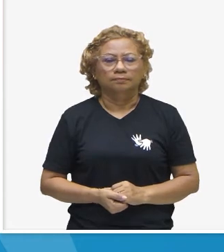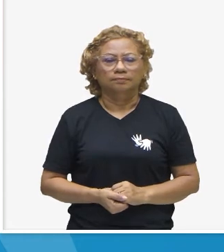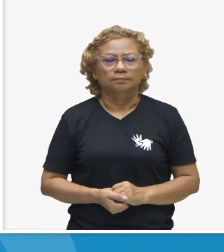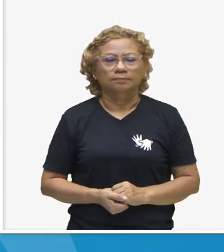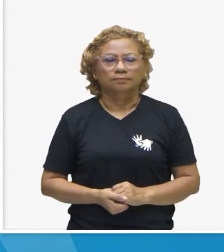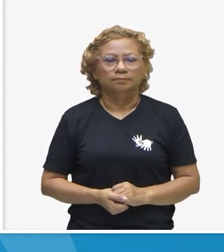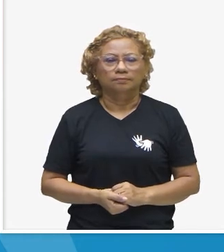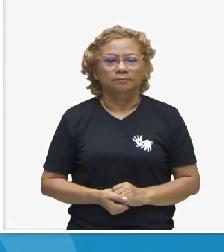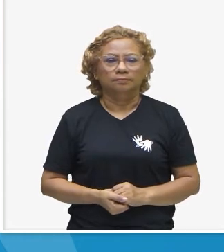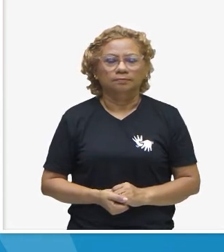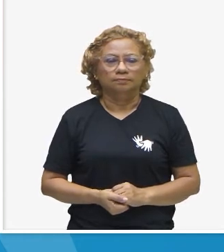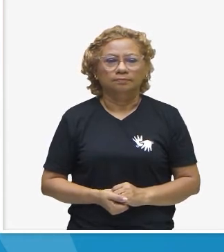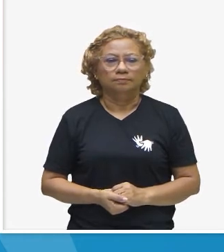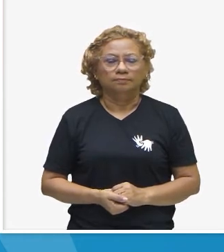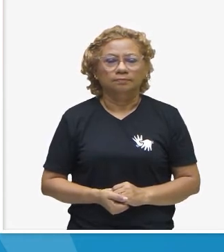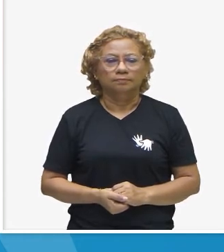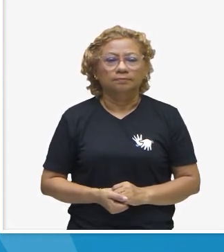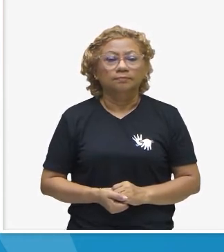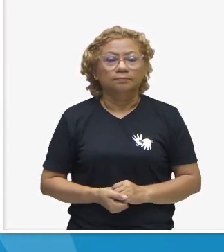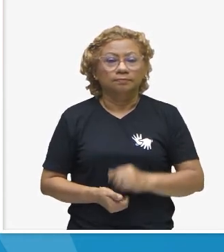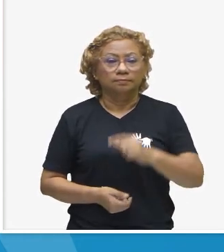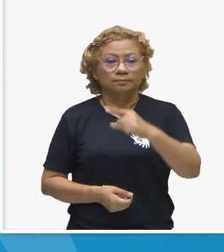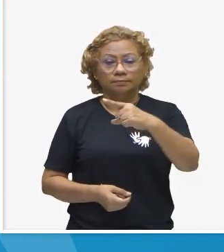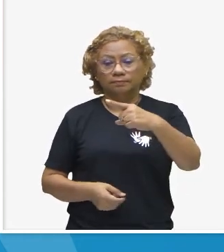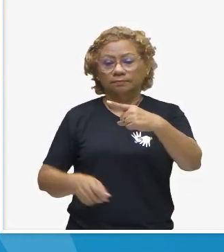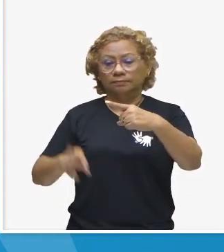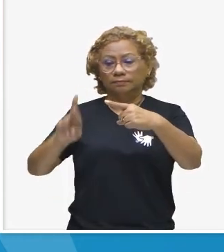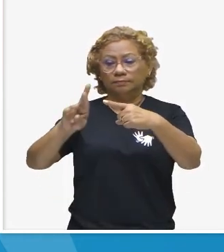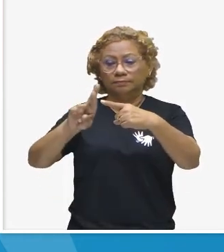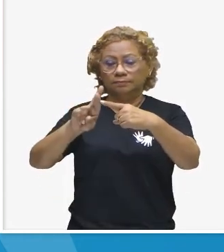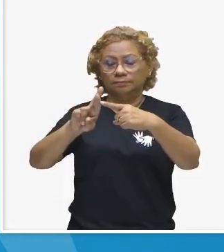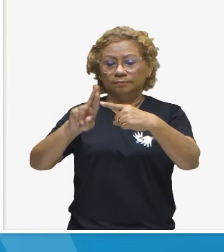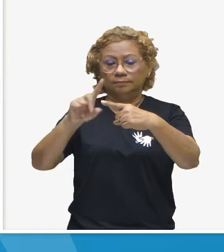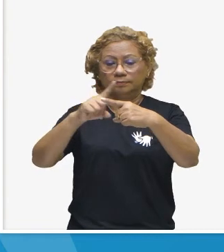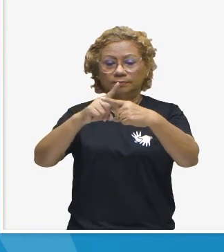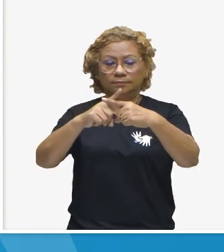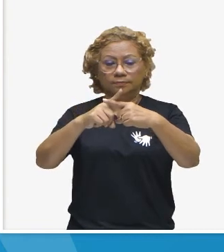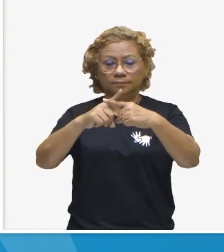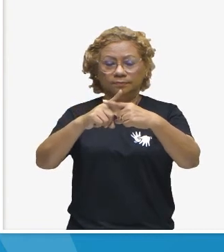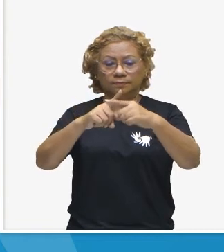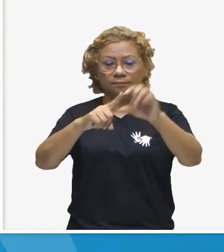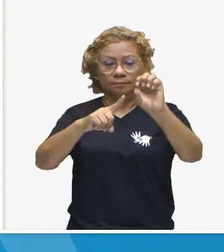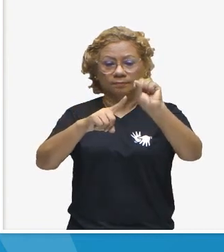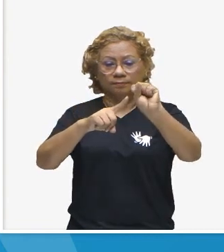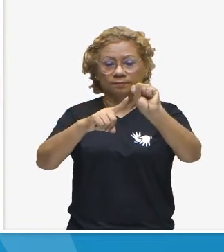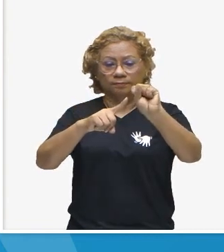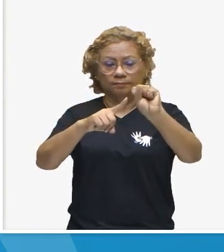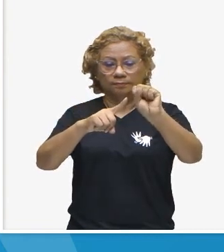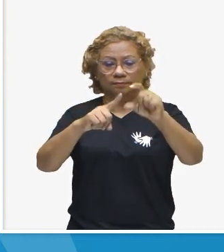Eu tenho uma reta R e tenho uma reta S, que elas se cruzam, né?